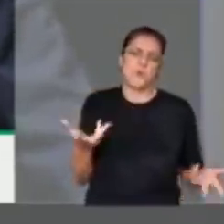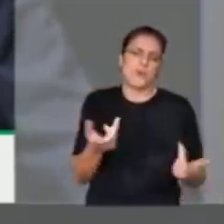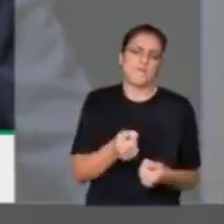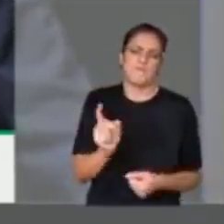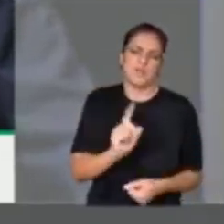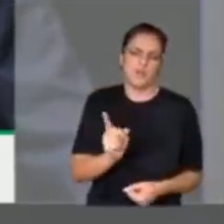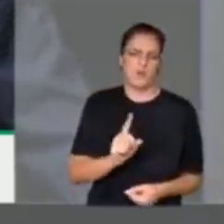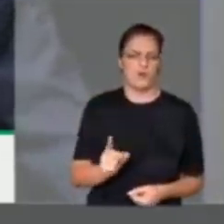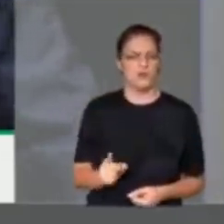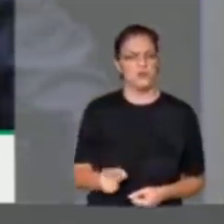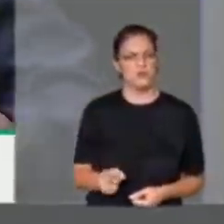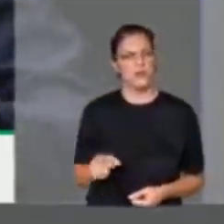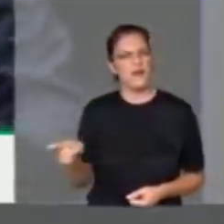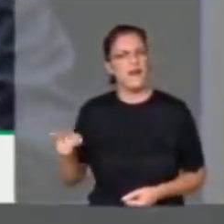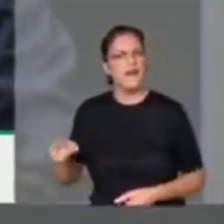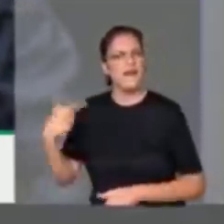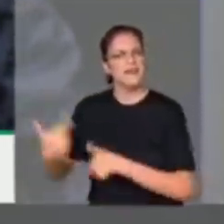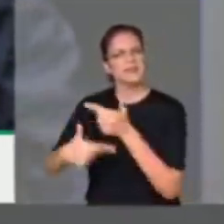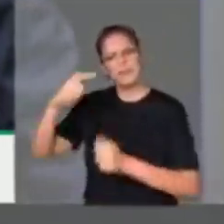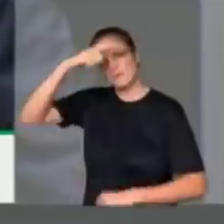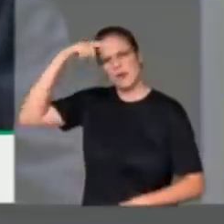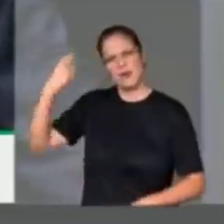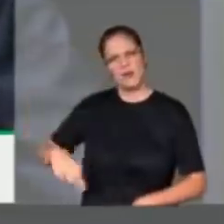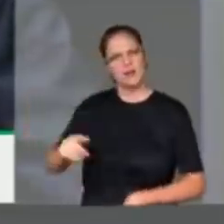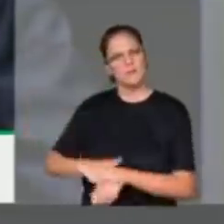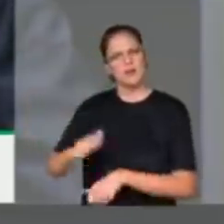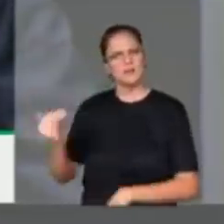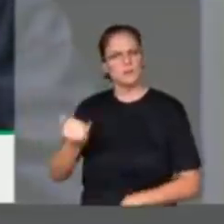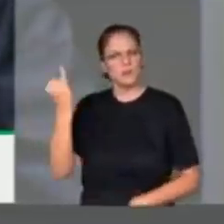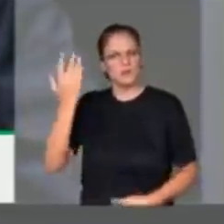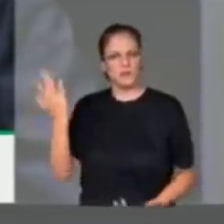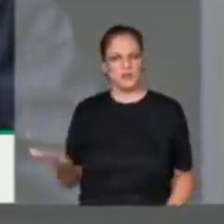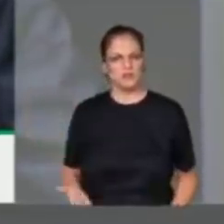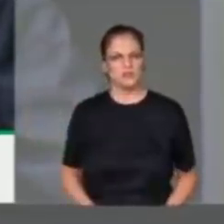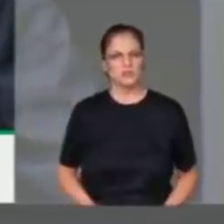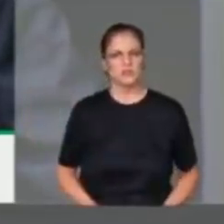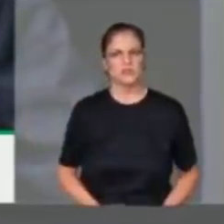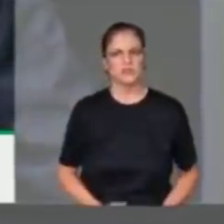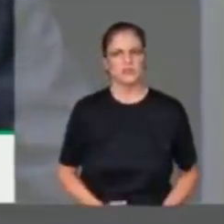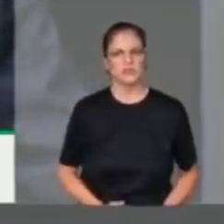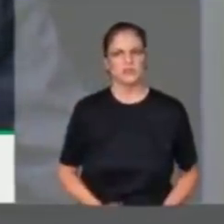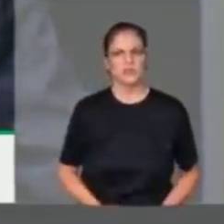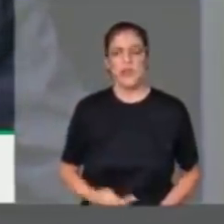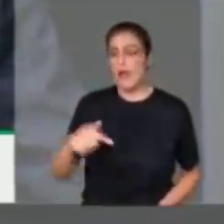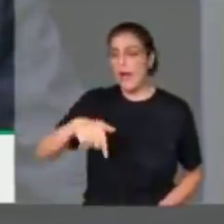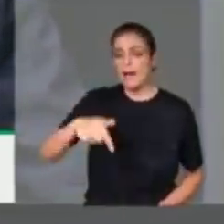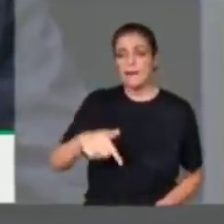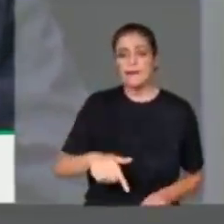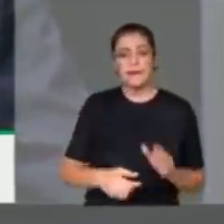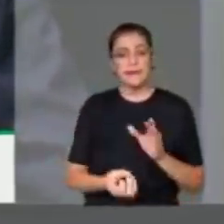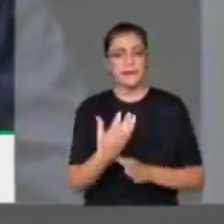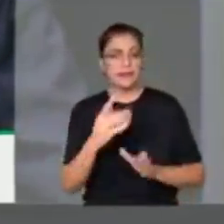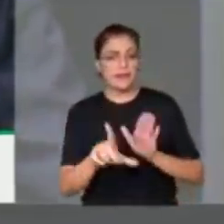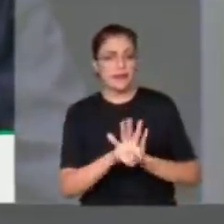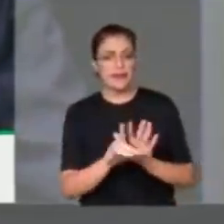os déspotas esclarecidos que num planejamento central vamos solucionar todos os problemas. Canetada aqui não aumenta emprego, não gera